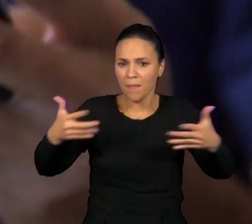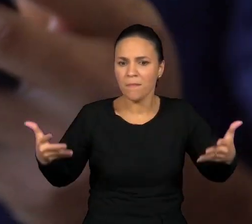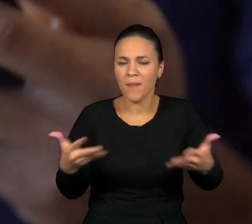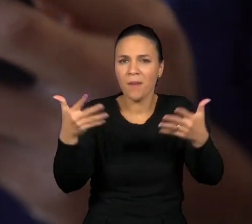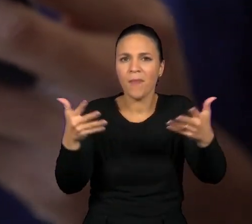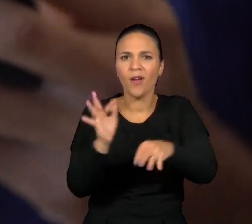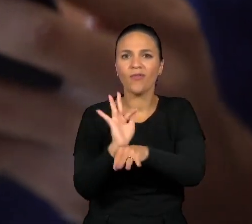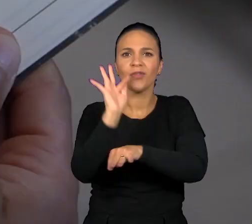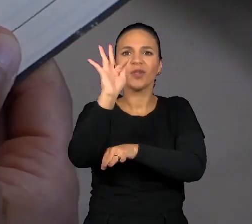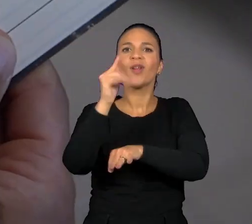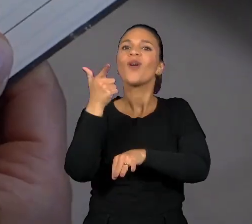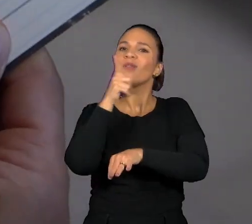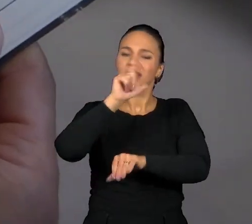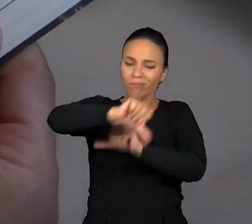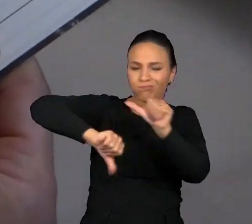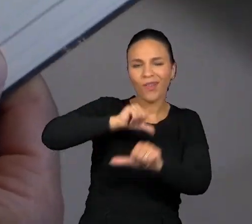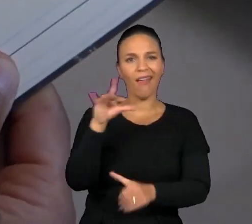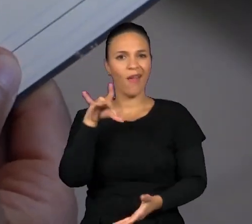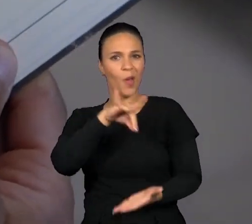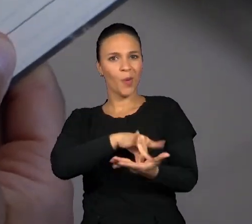realize.